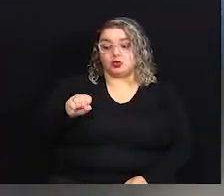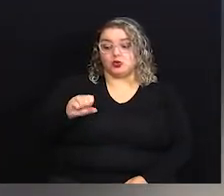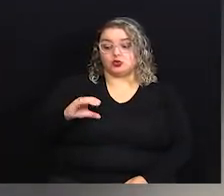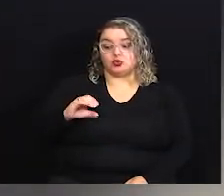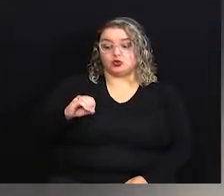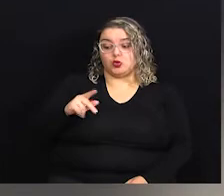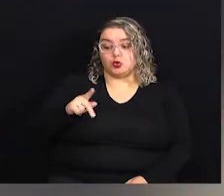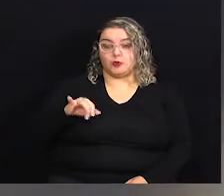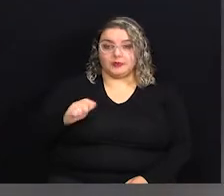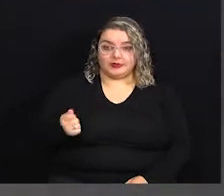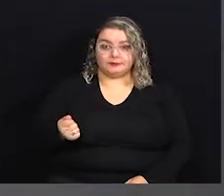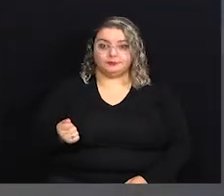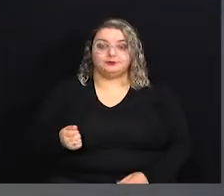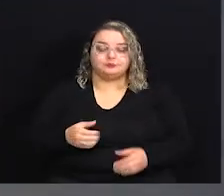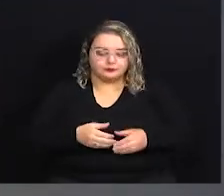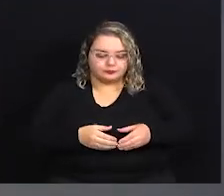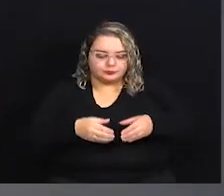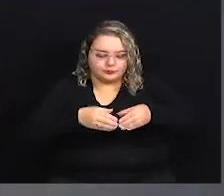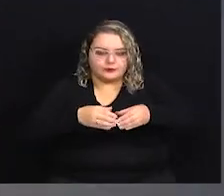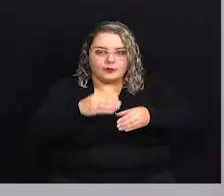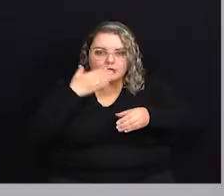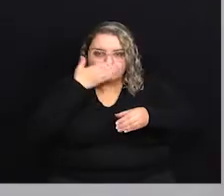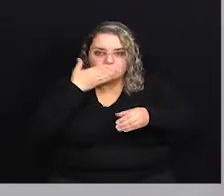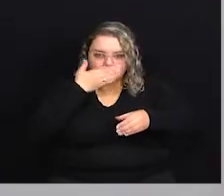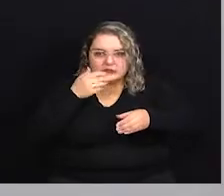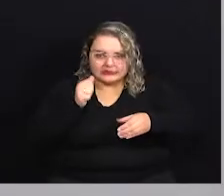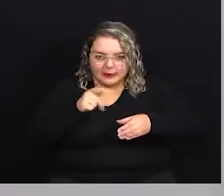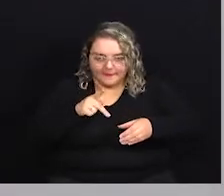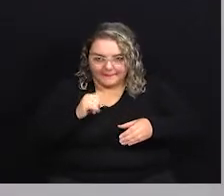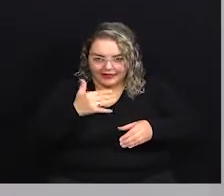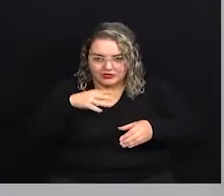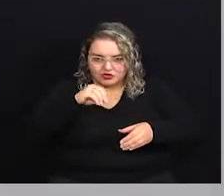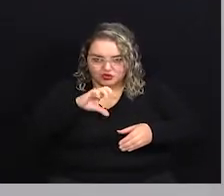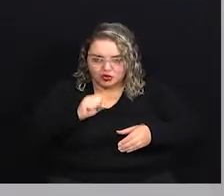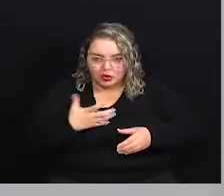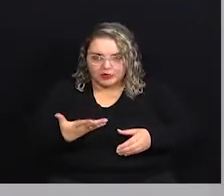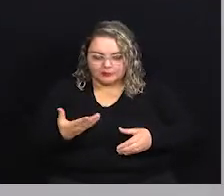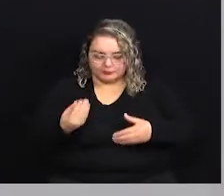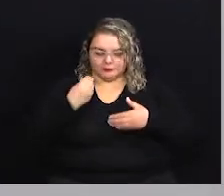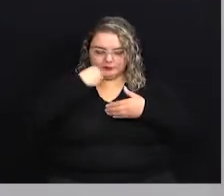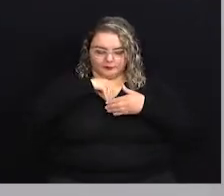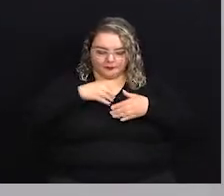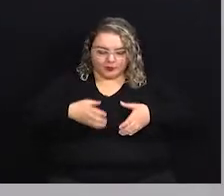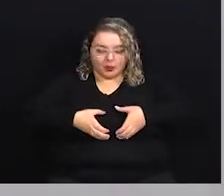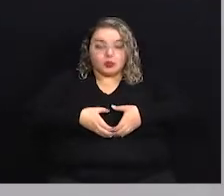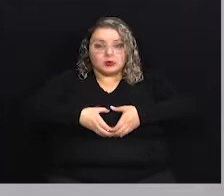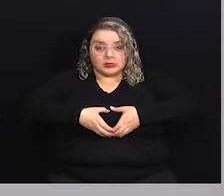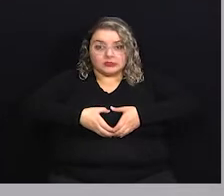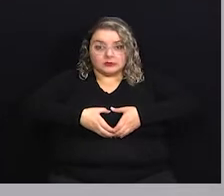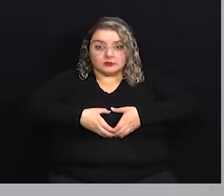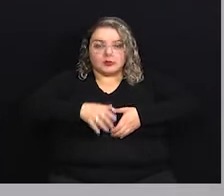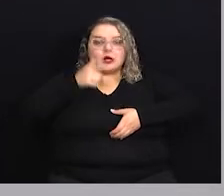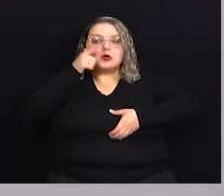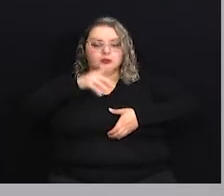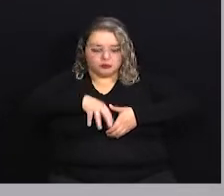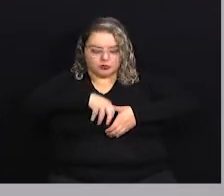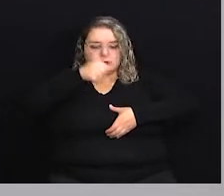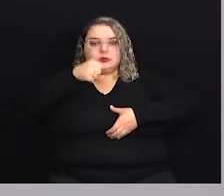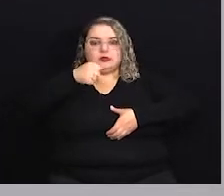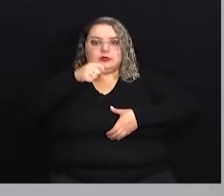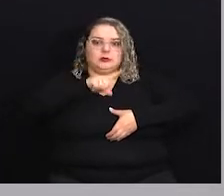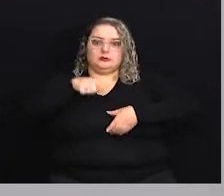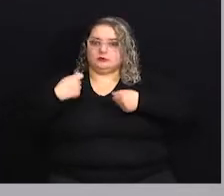de um procedimento chamado endoscopia. No caso da paçoca, a gente conseguiu intervir pela endoscopia, por ainda estar localizado no trato